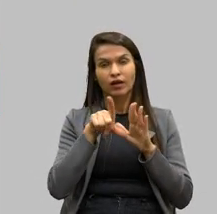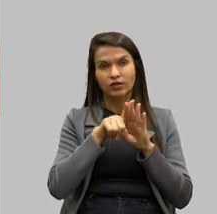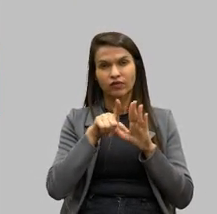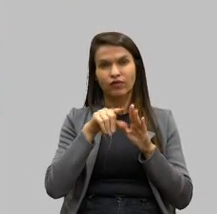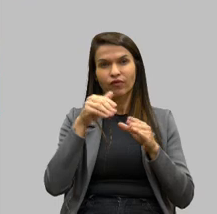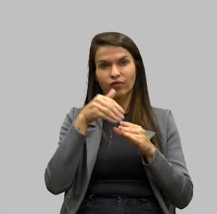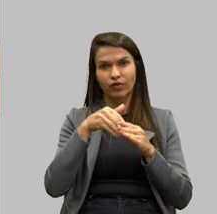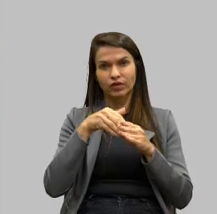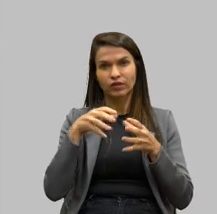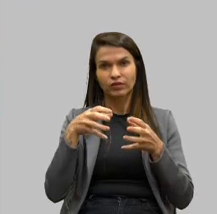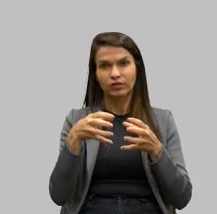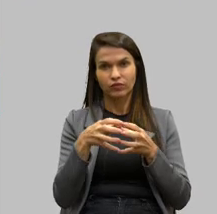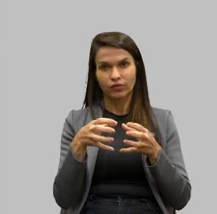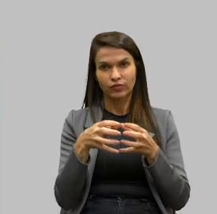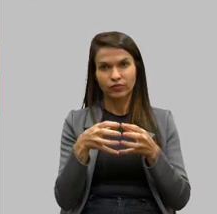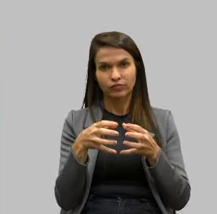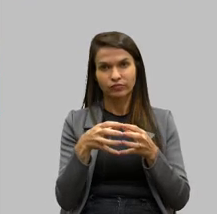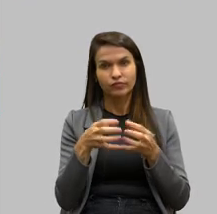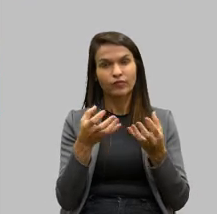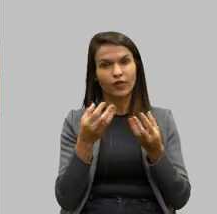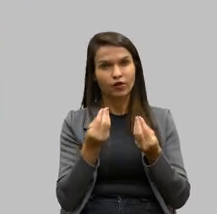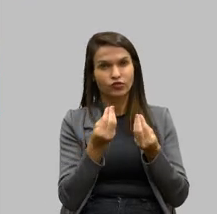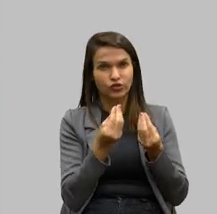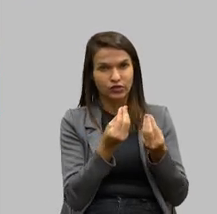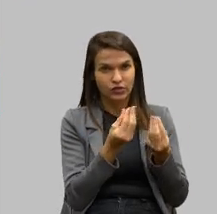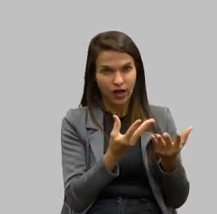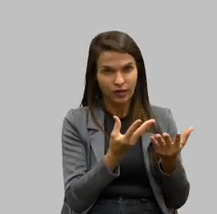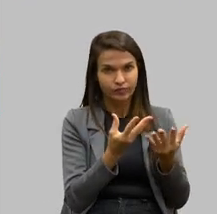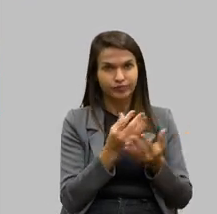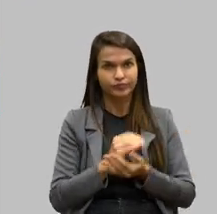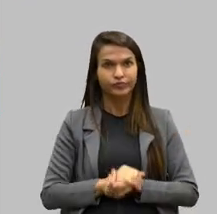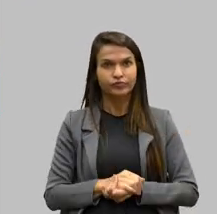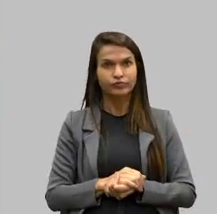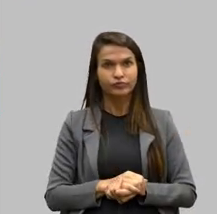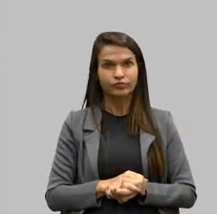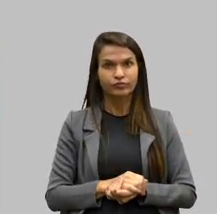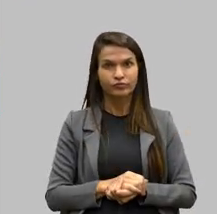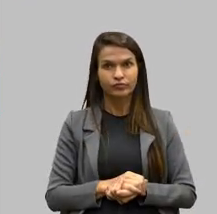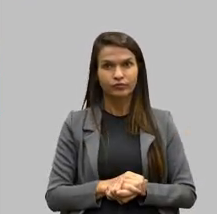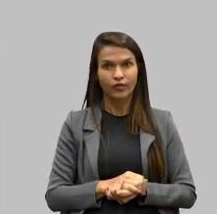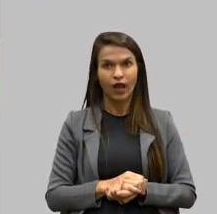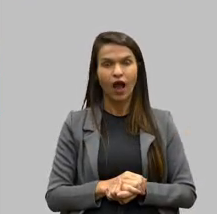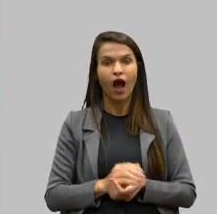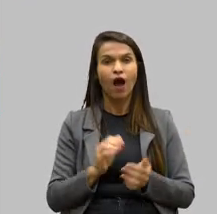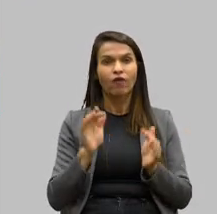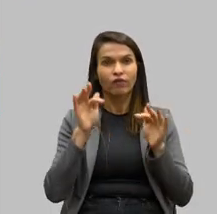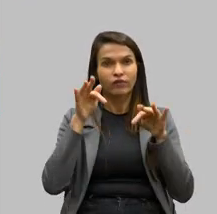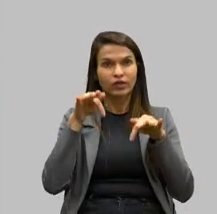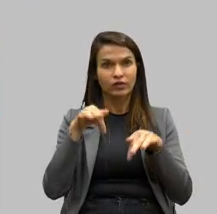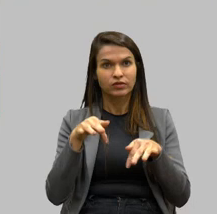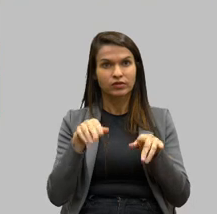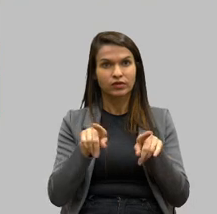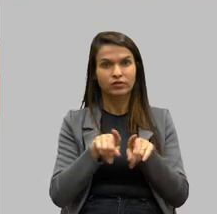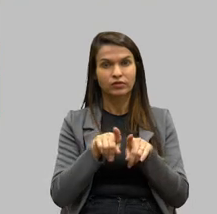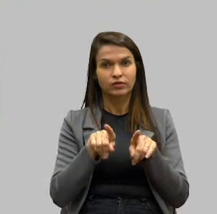e, portanto, eu quero te entregar. Ao finalizar também, eu quero